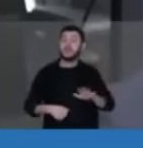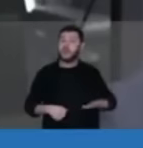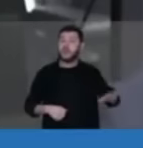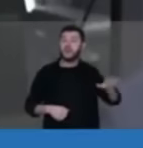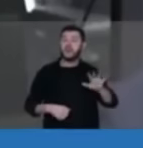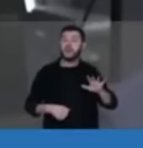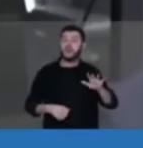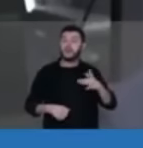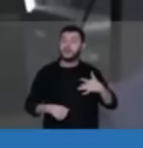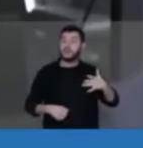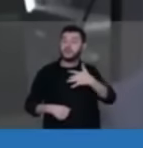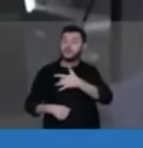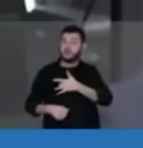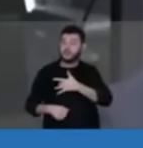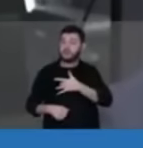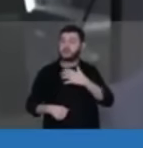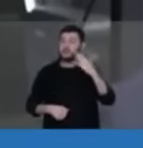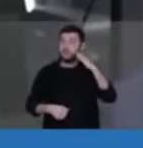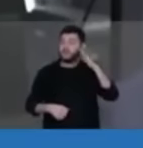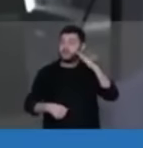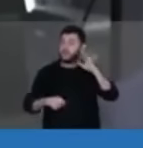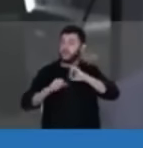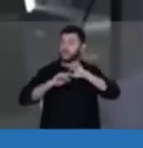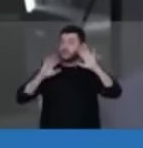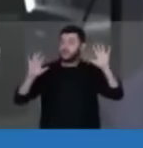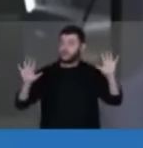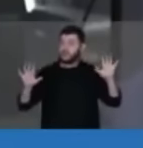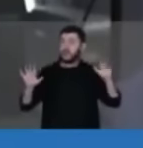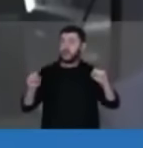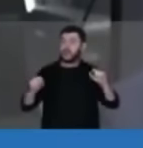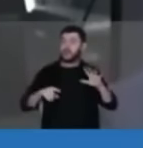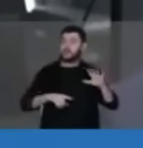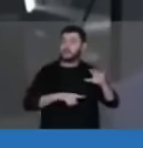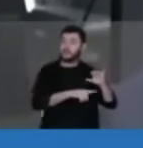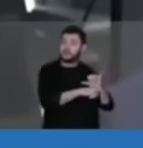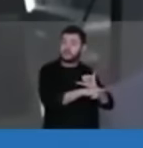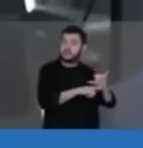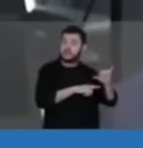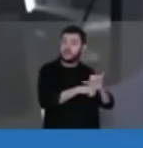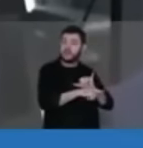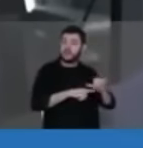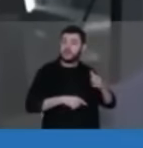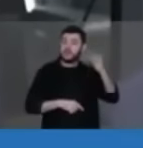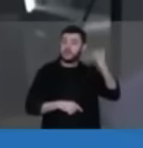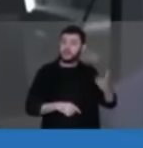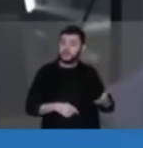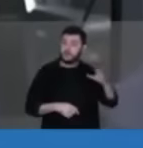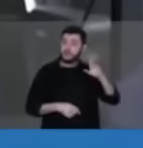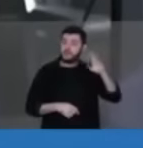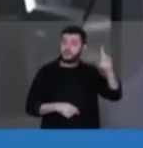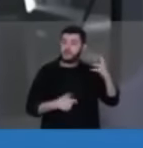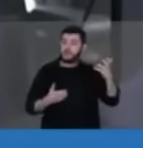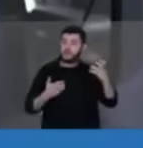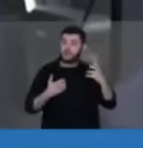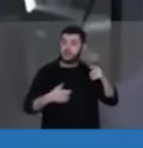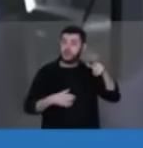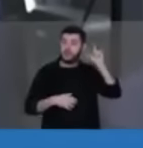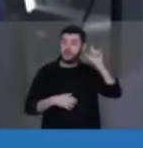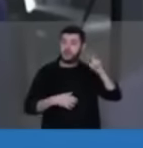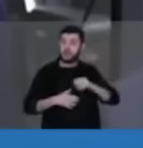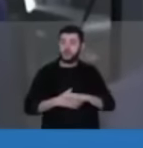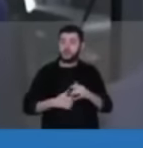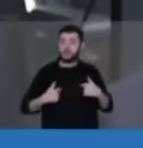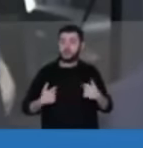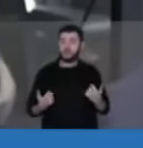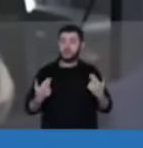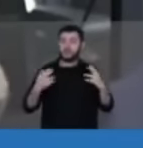saúde fica muito claro essas manobras que o s queria fazer ontem à noite vai falar mais eu vou lhe dar mais tempo